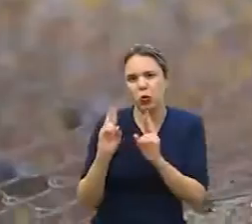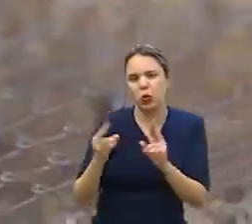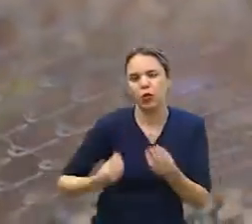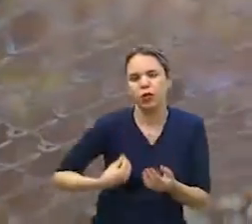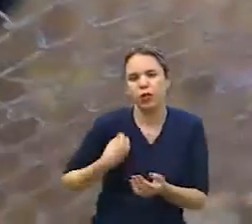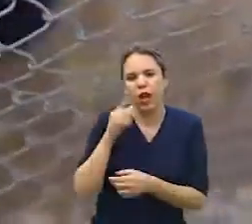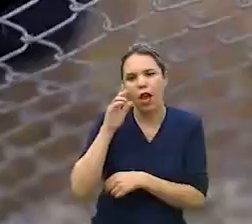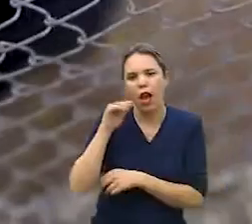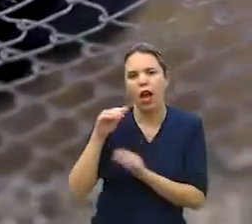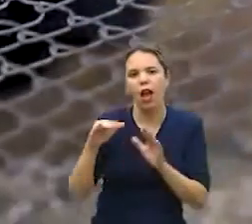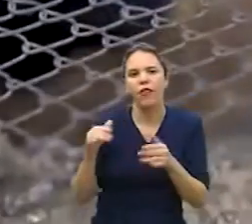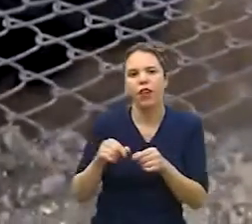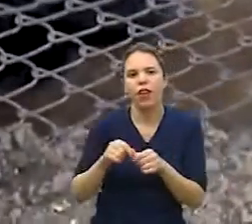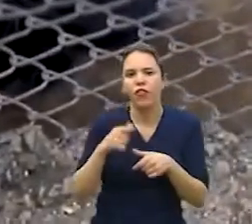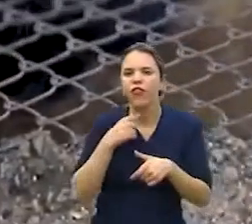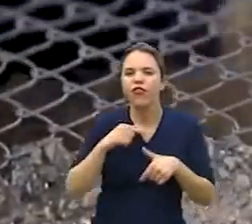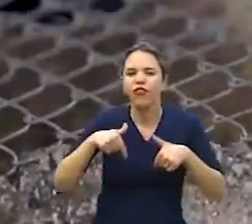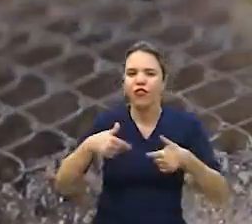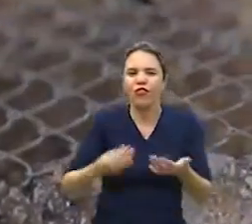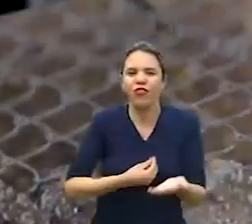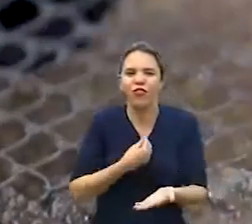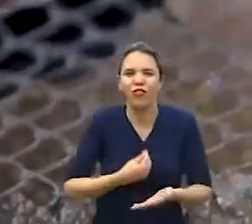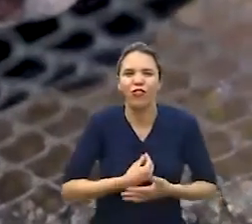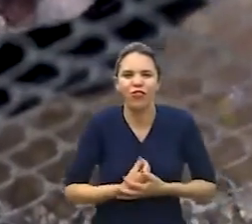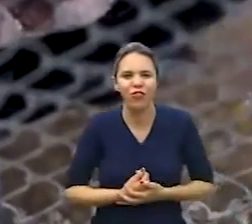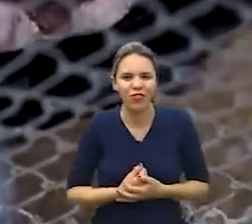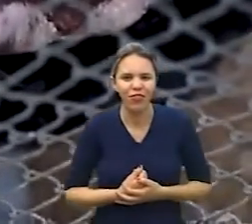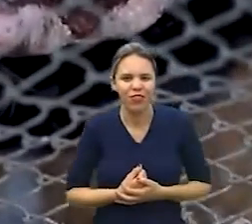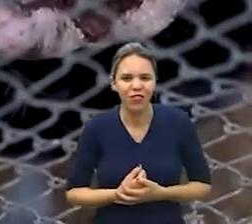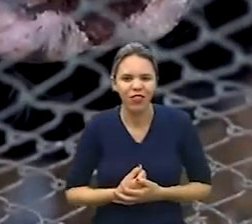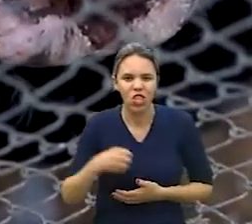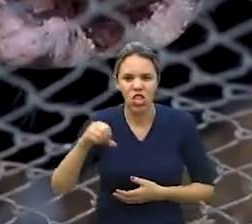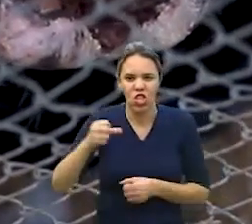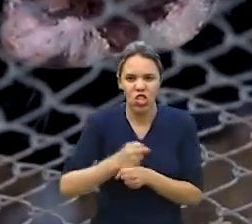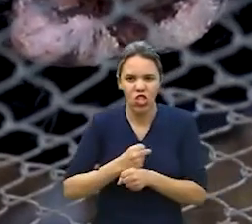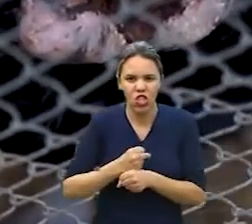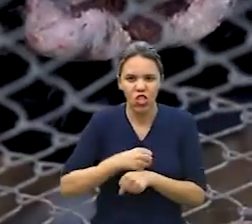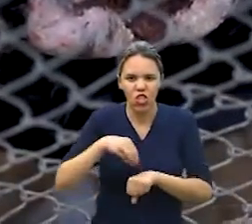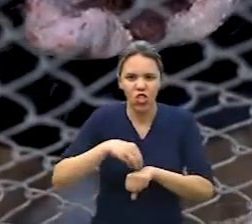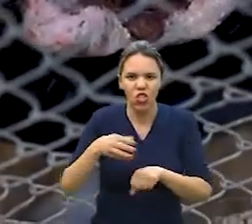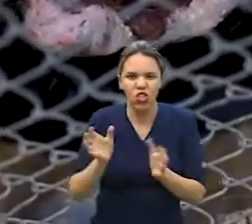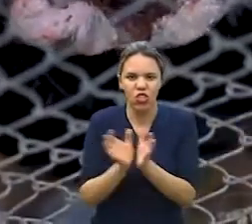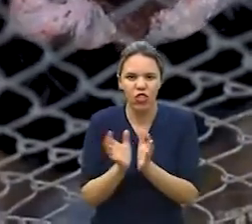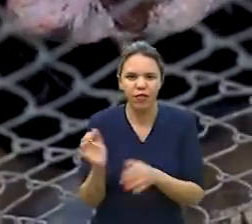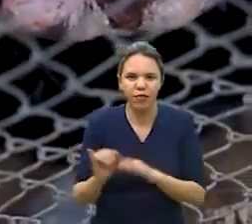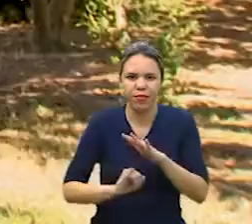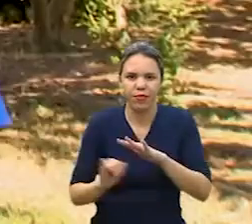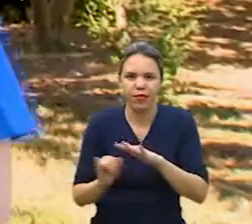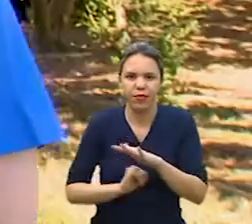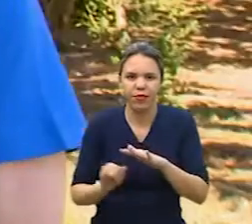zero. Mas a ave mostrou que tem muita vontade de viver e há 9 anos